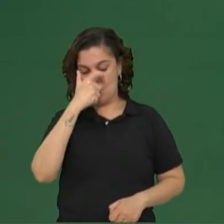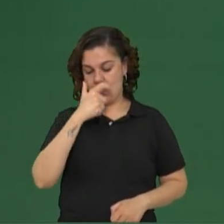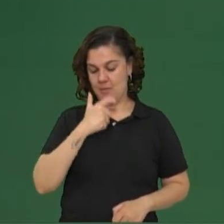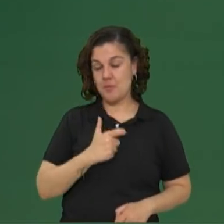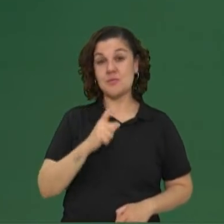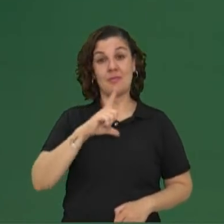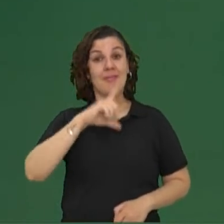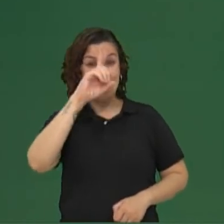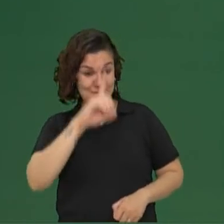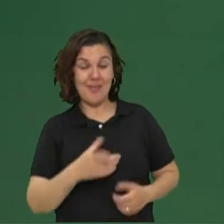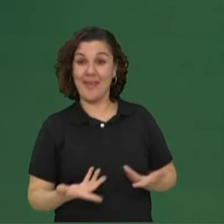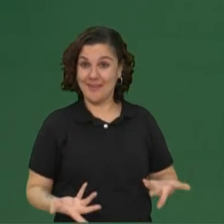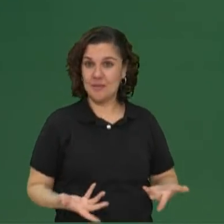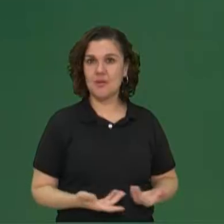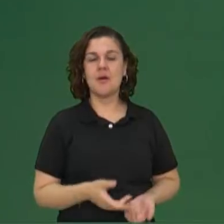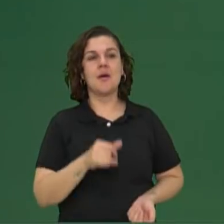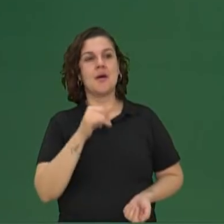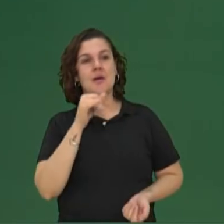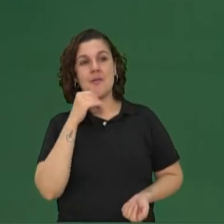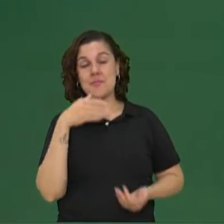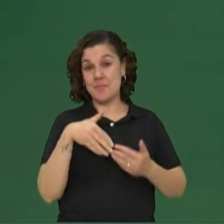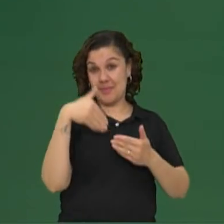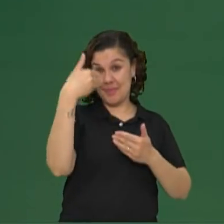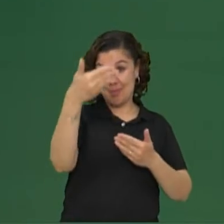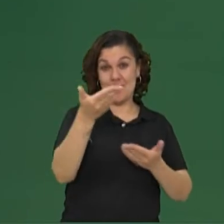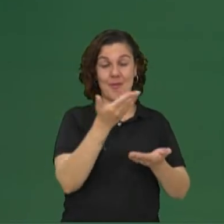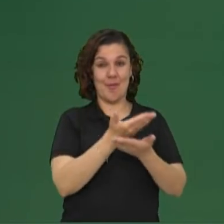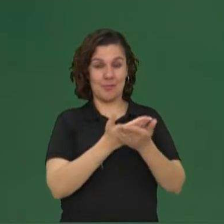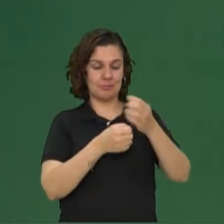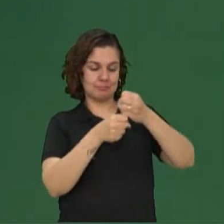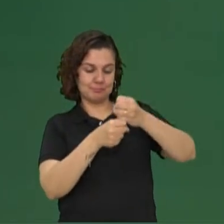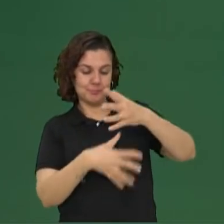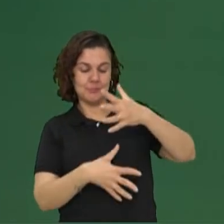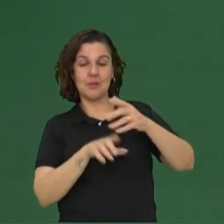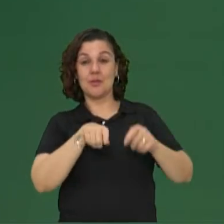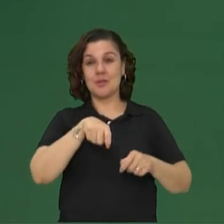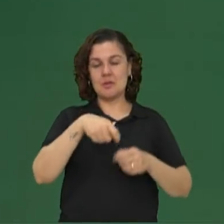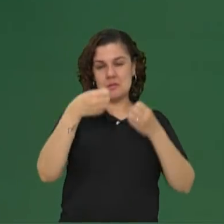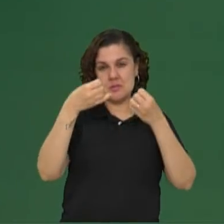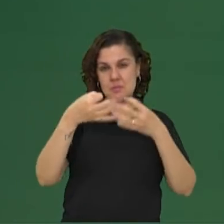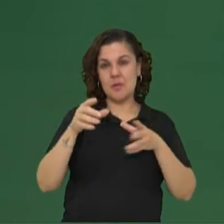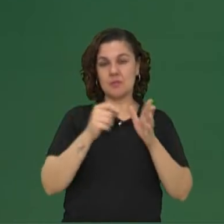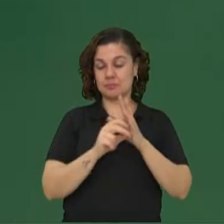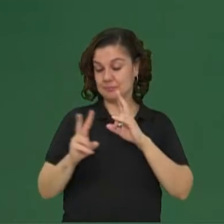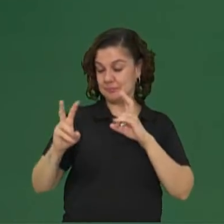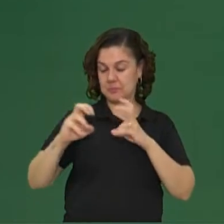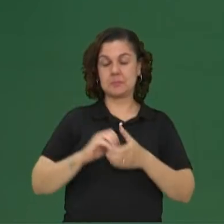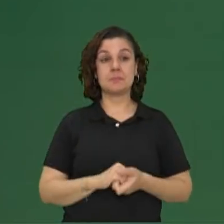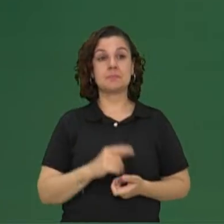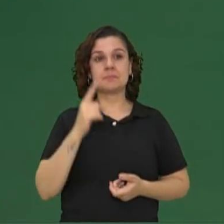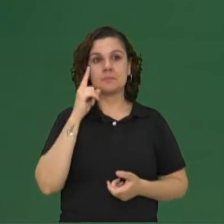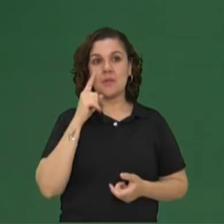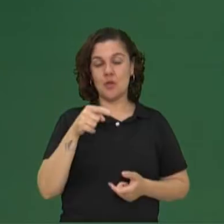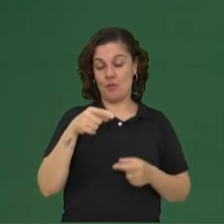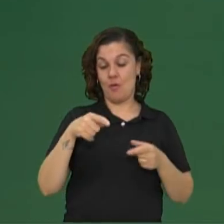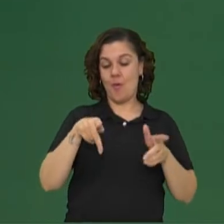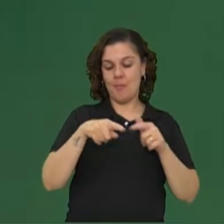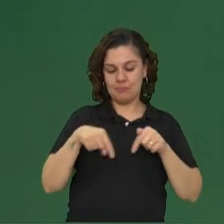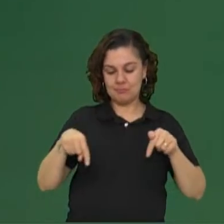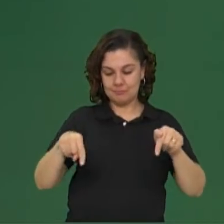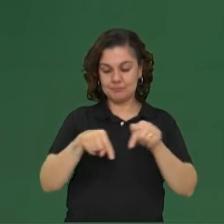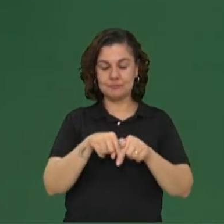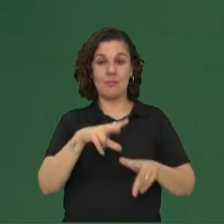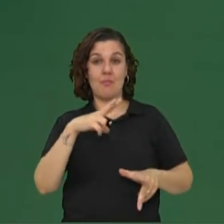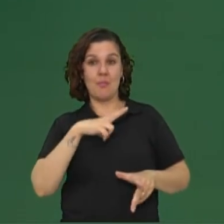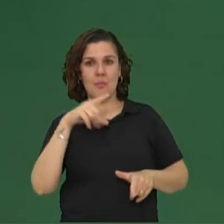ter esse direito, né? Eu vou falar isso na próxima aula, quando nós falarmos, né, sobre esse assunto. A propriedade, o que é